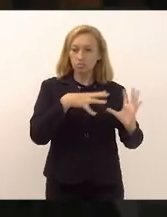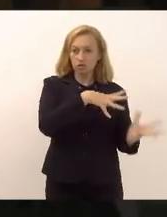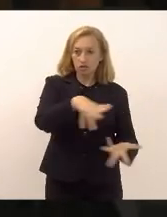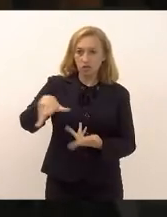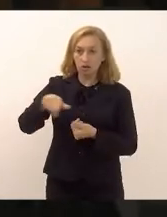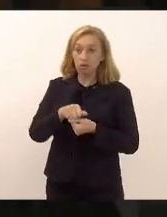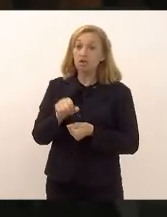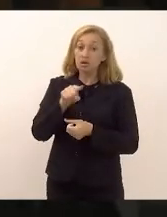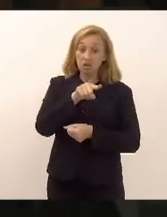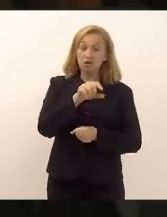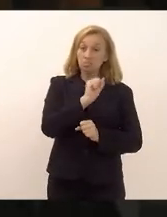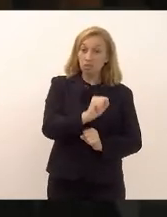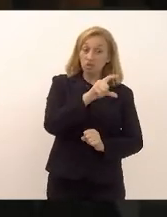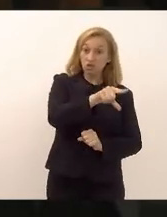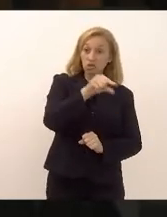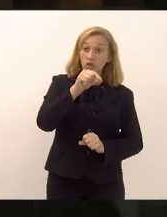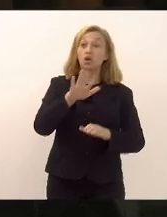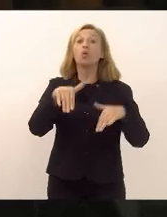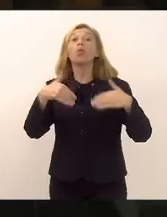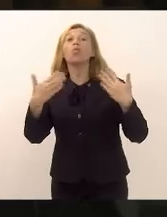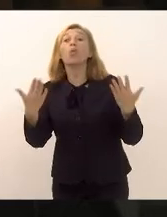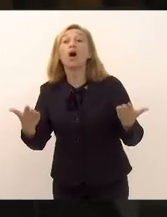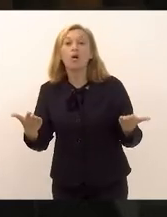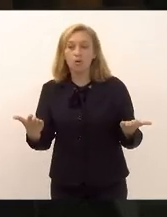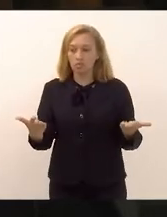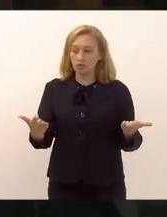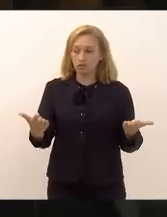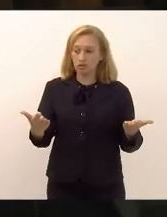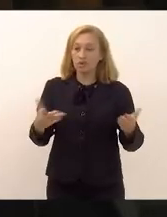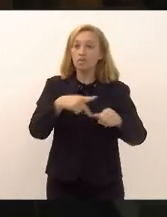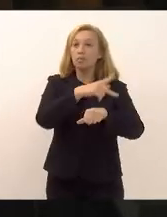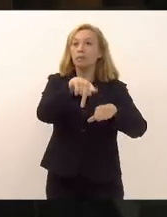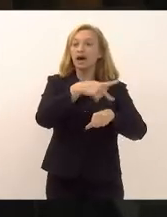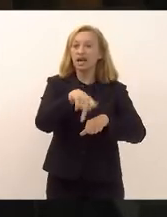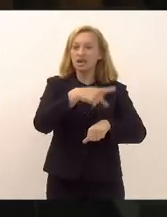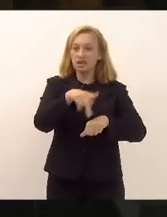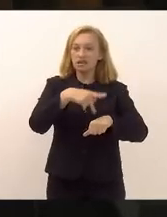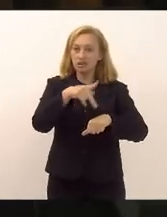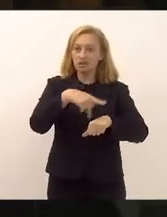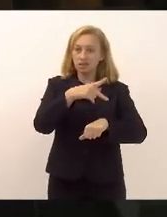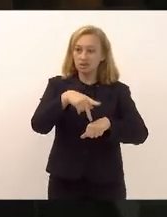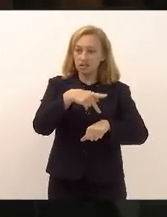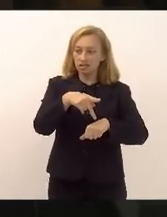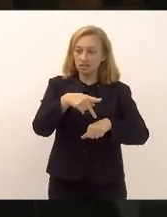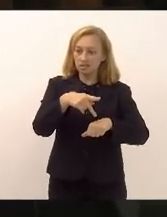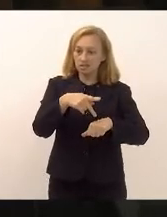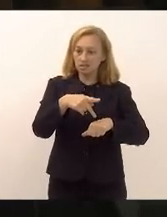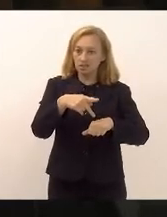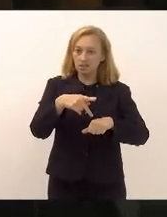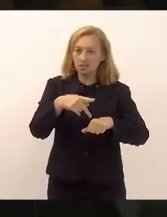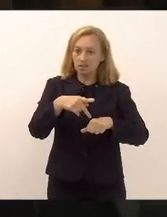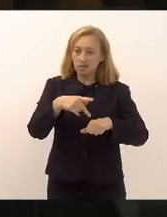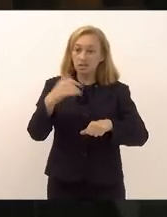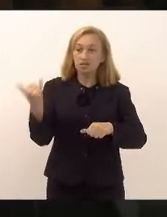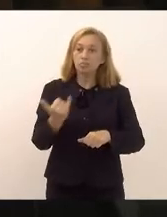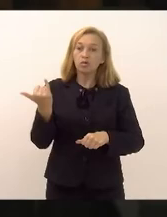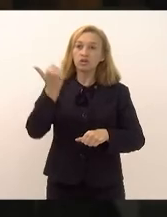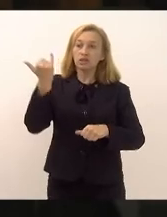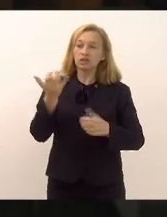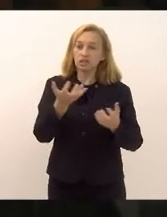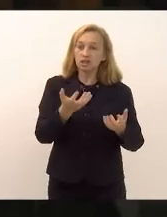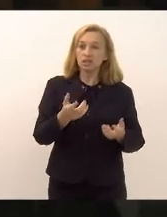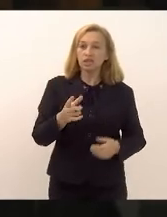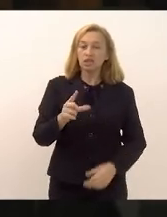escolher qual potência, qual império mundial ele deseja assumir, se os Estados Unidos,